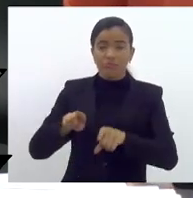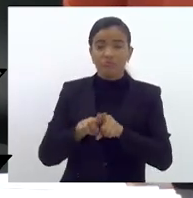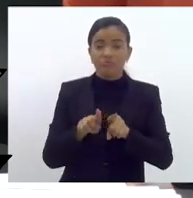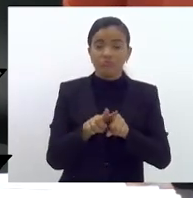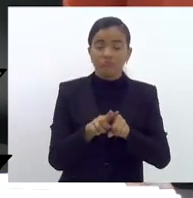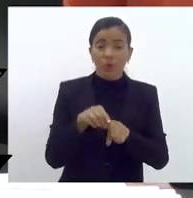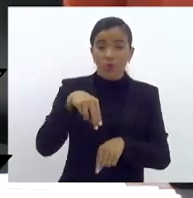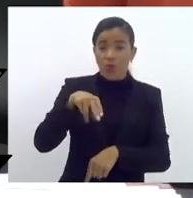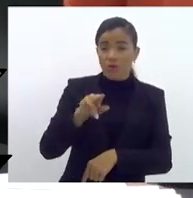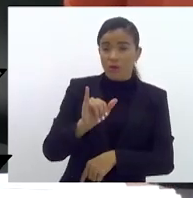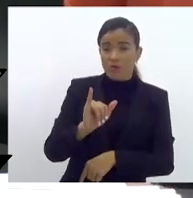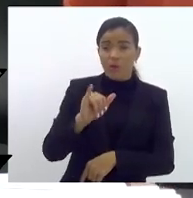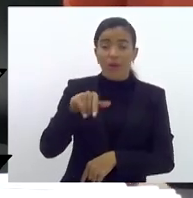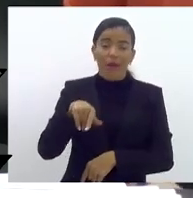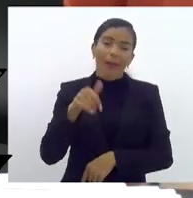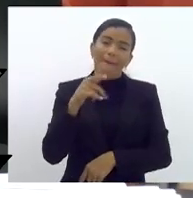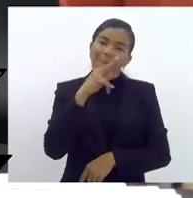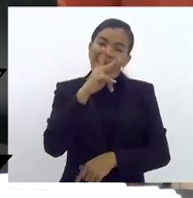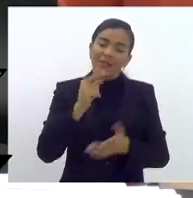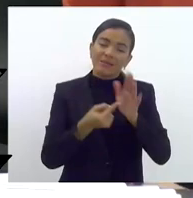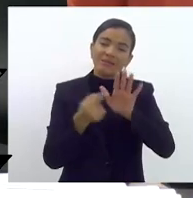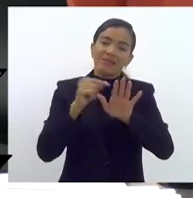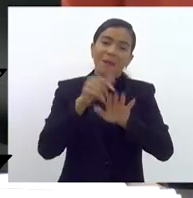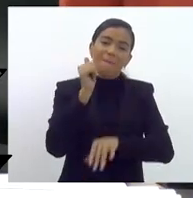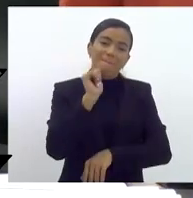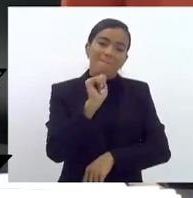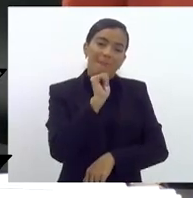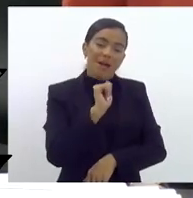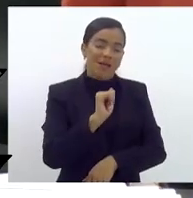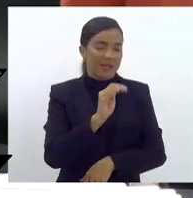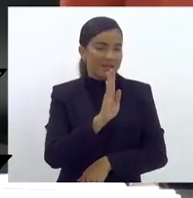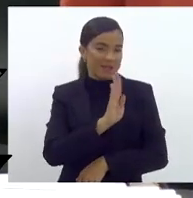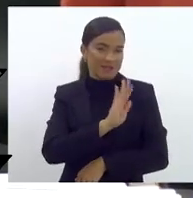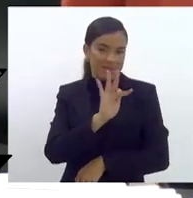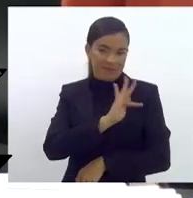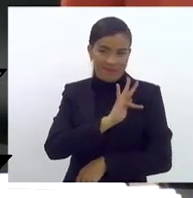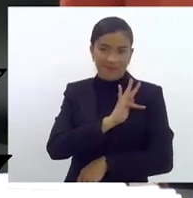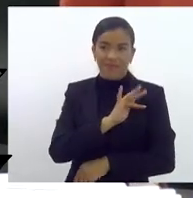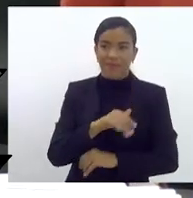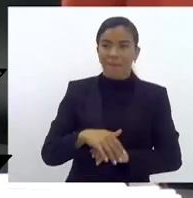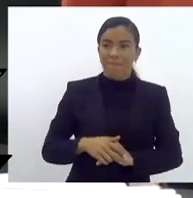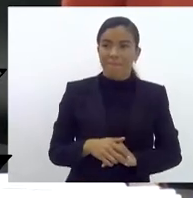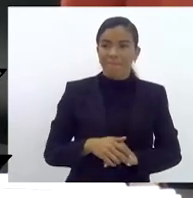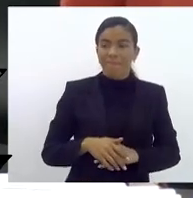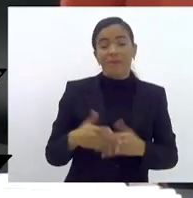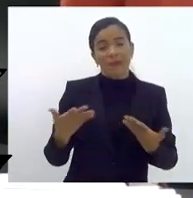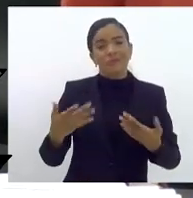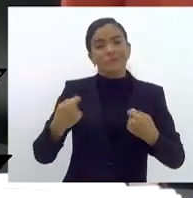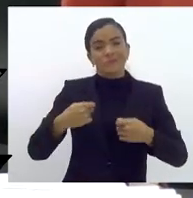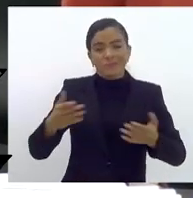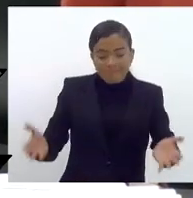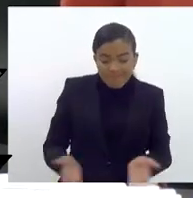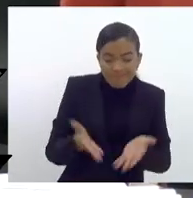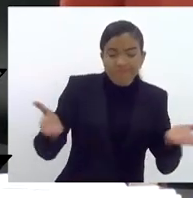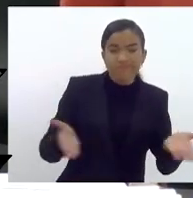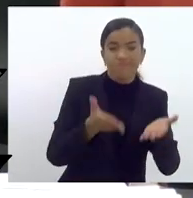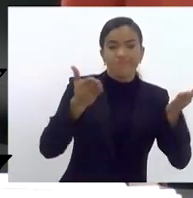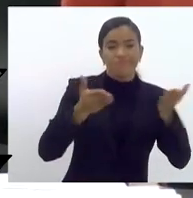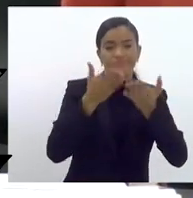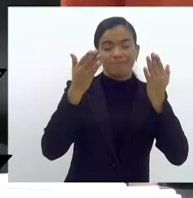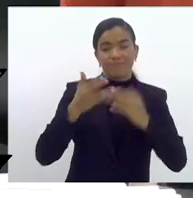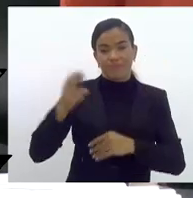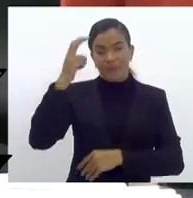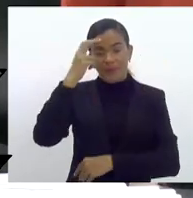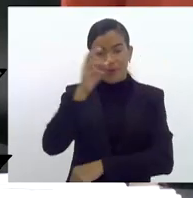hoje de Nova Iguaçu é considerado como a mãe da Baixada Fluminense vários municípios saíram de Nova Iguaçu e a gente precisa muito promover cultura Então essa questão do